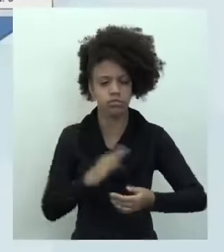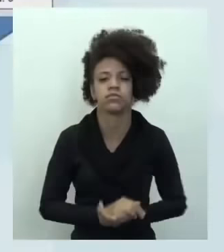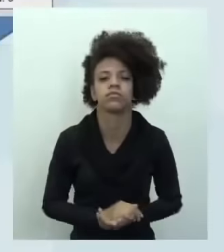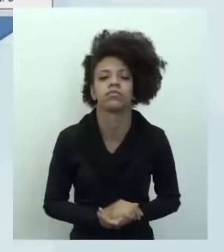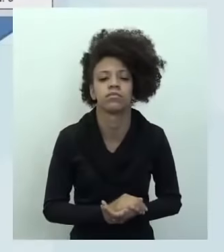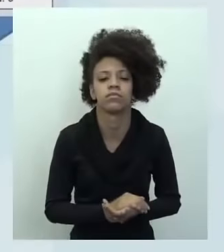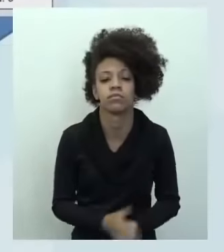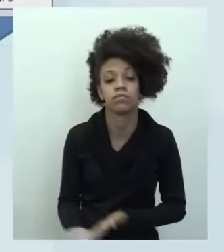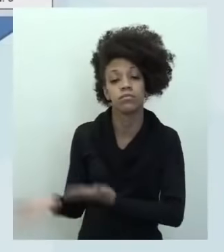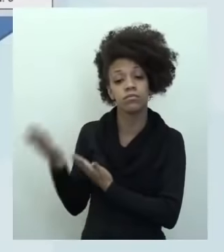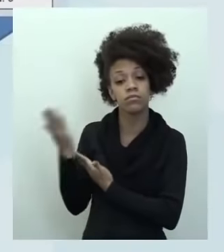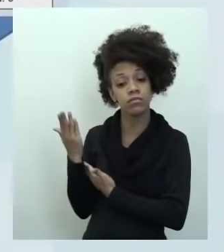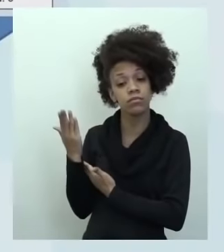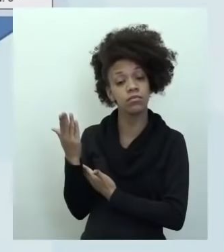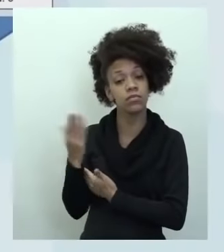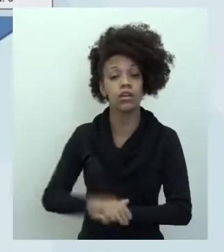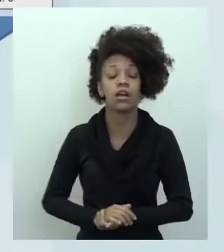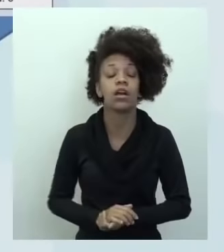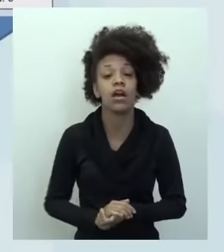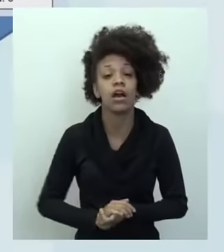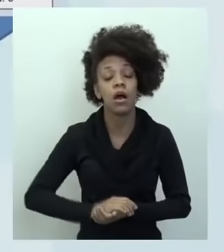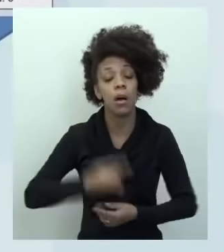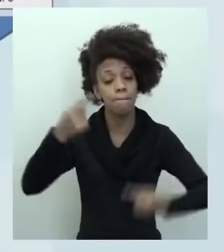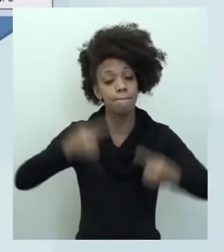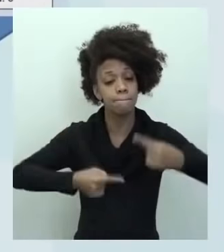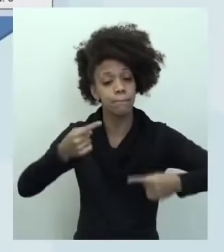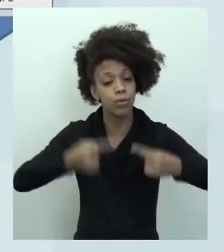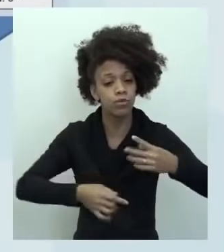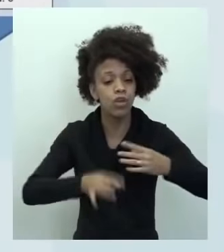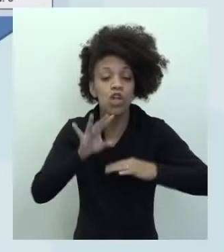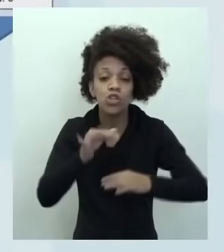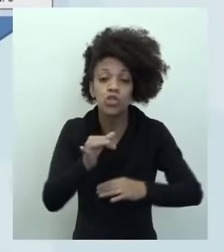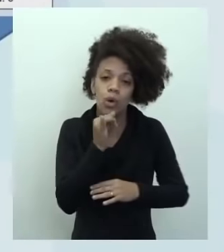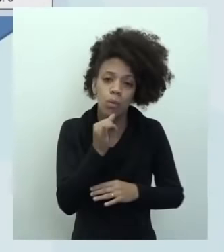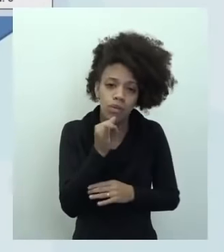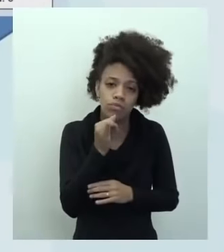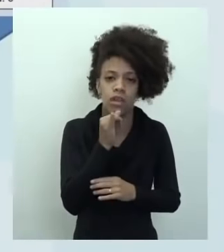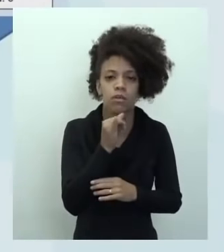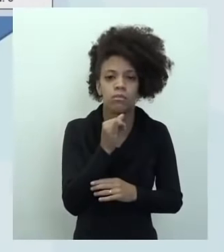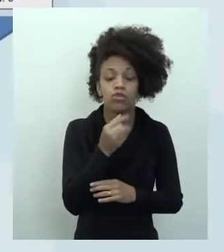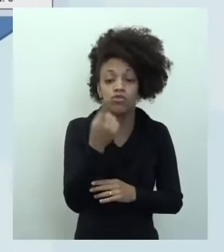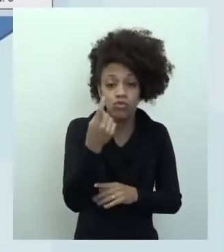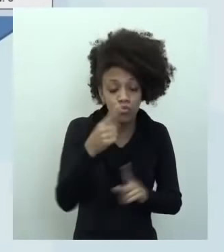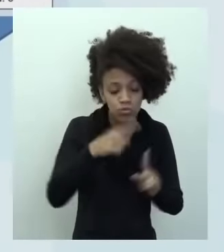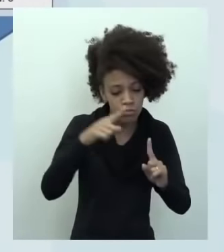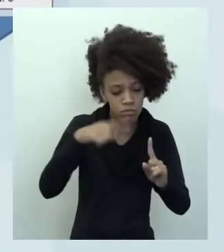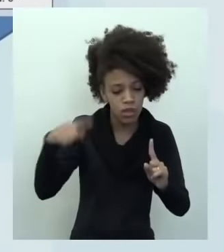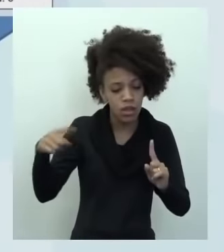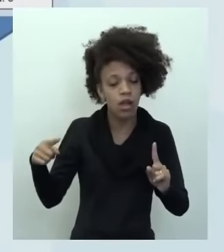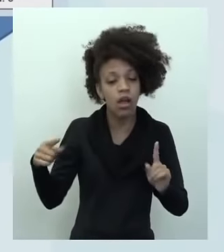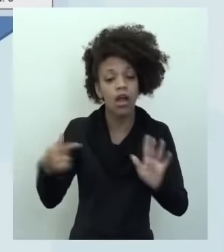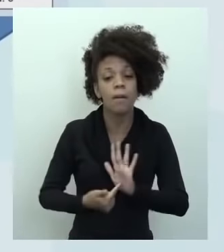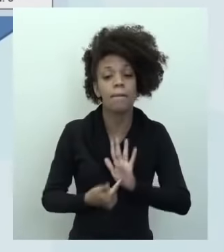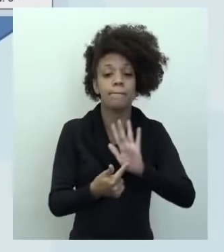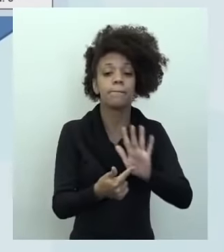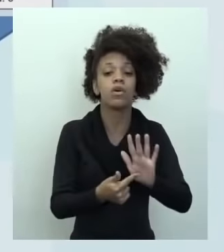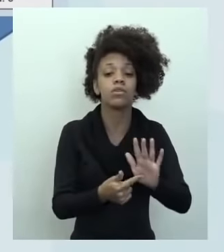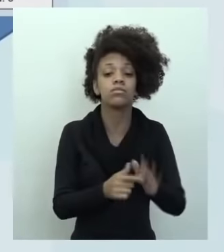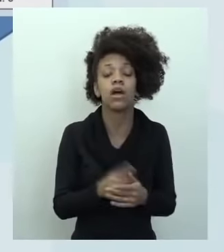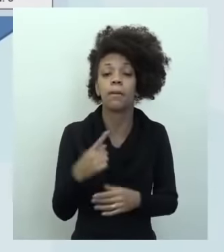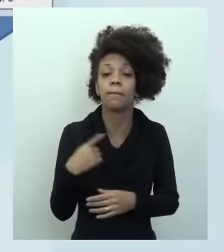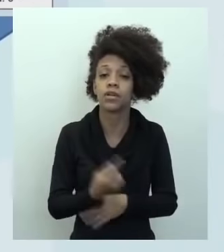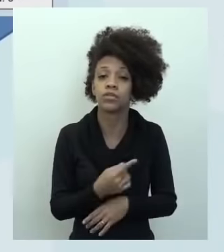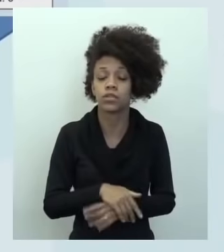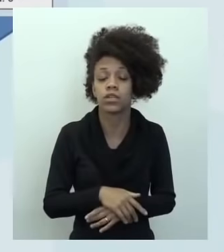só, esse mapa do Brasil político, ele traz somente um modelo de escala, certo? Ele traz aí para a gente a